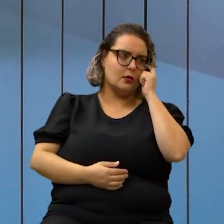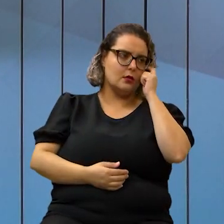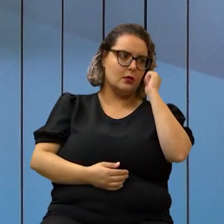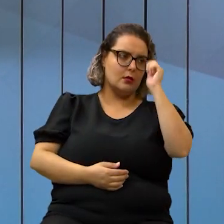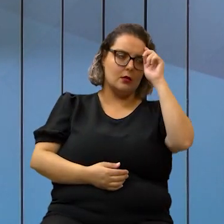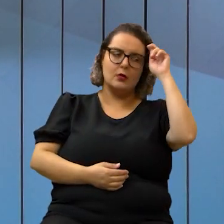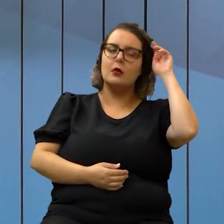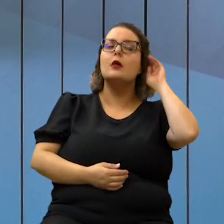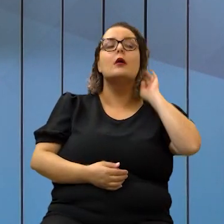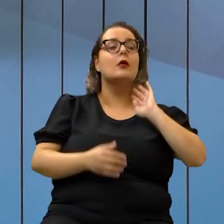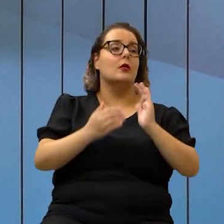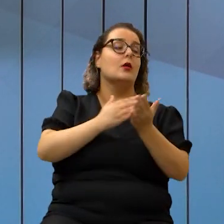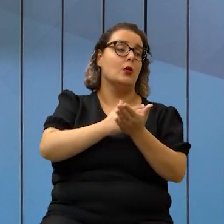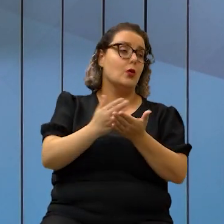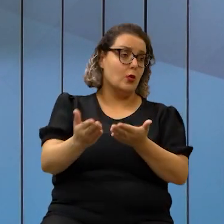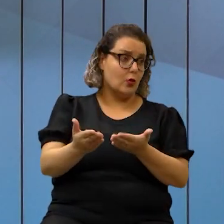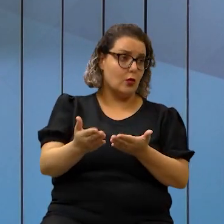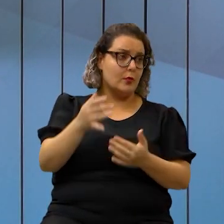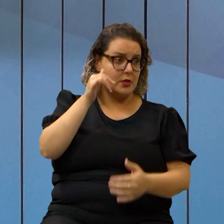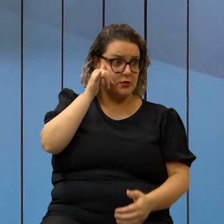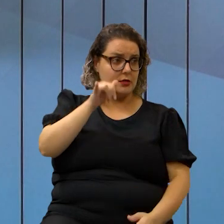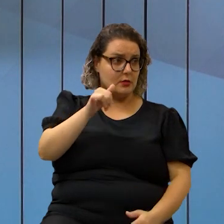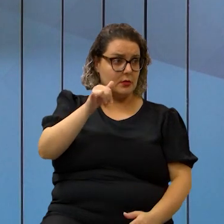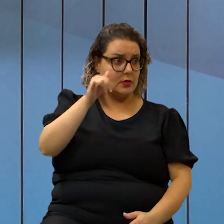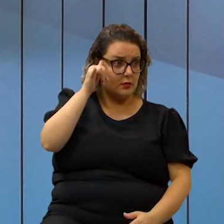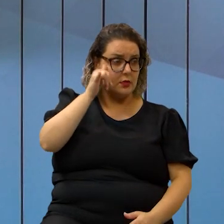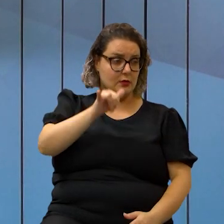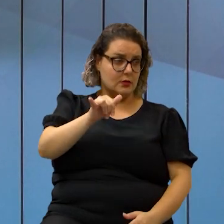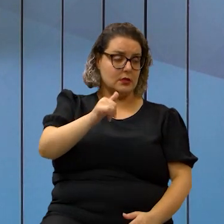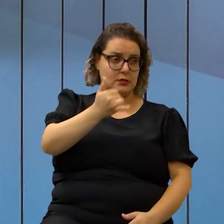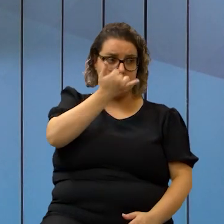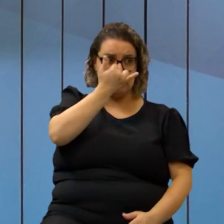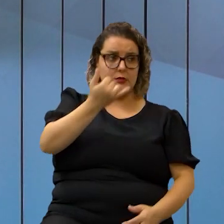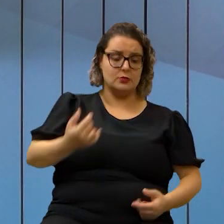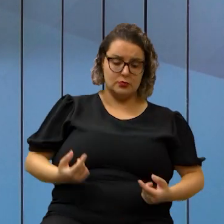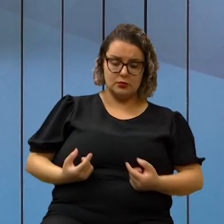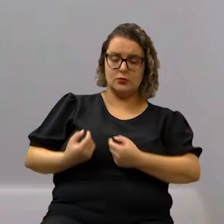É o principal aí, né, na prevenção mesmo, né, do câncer.